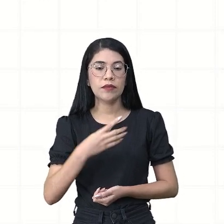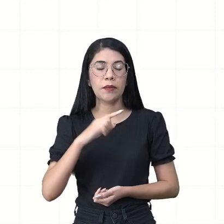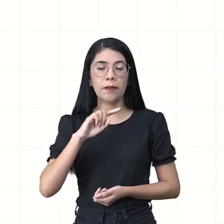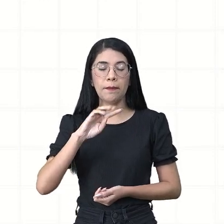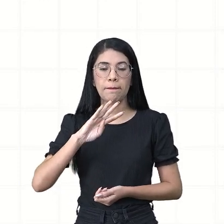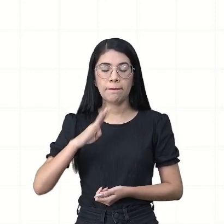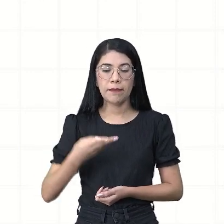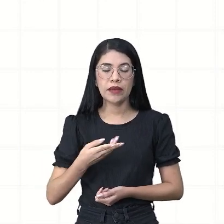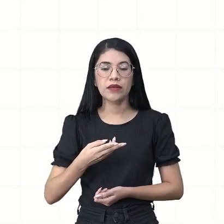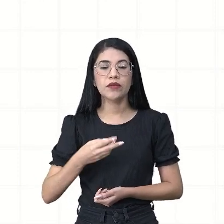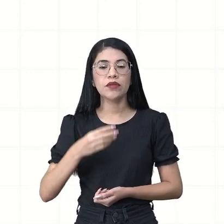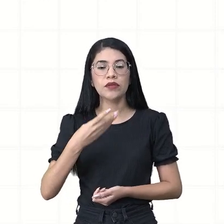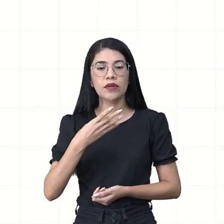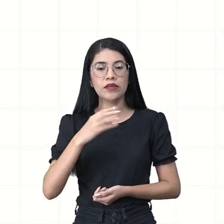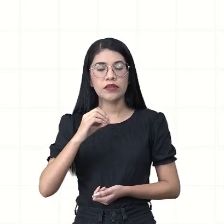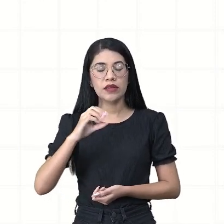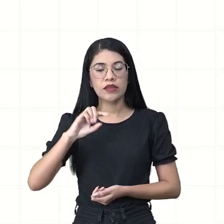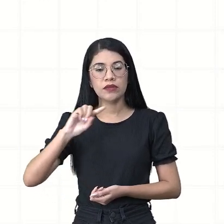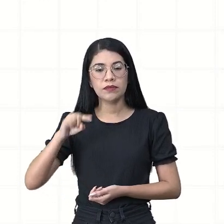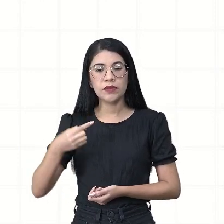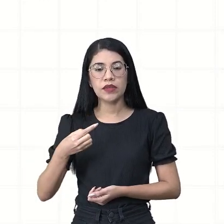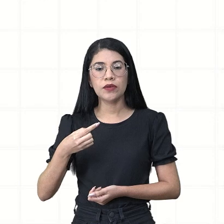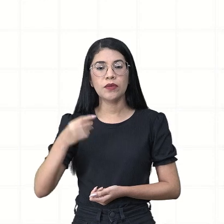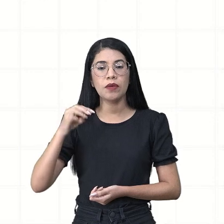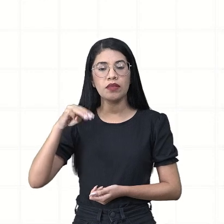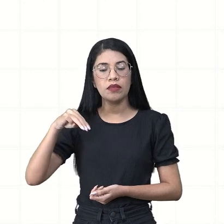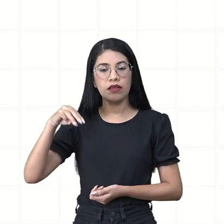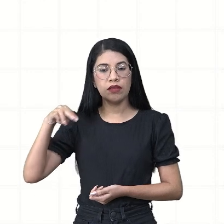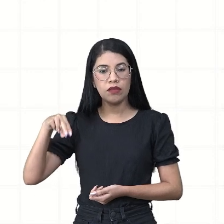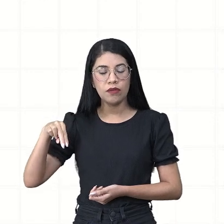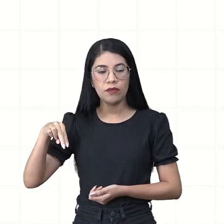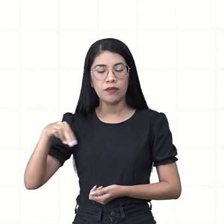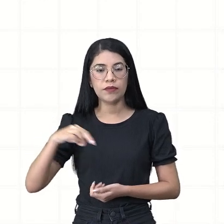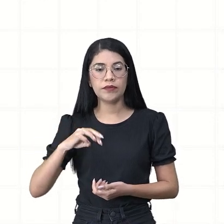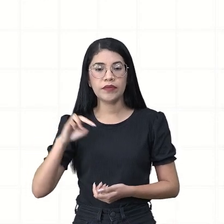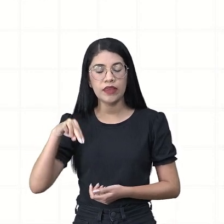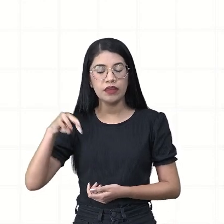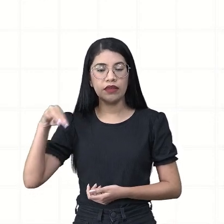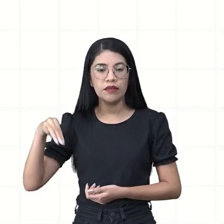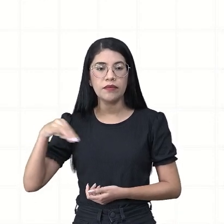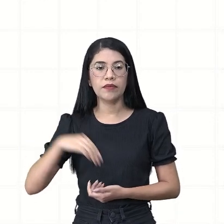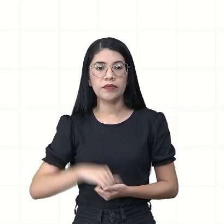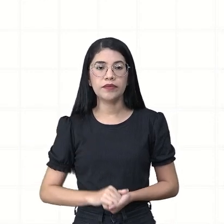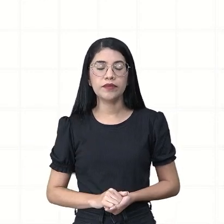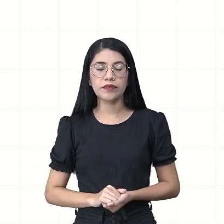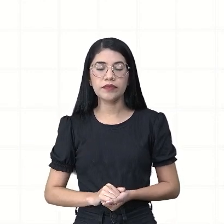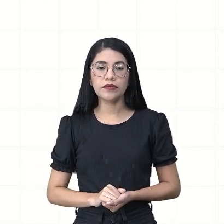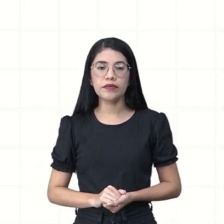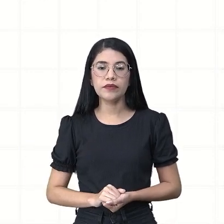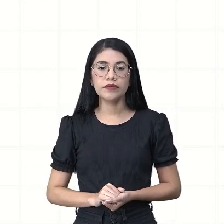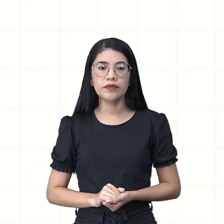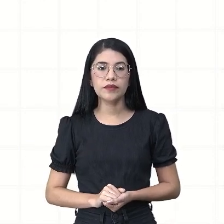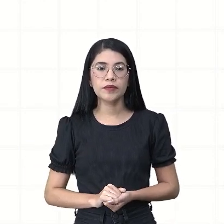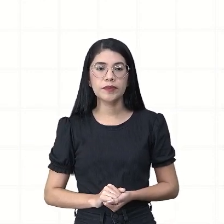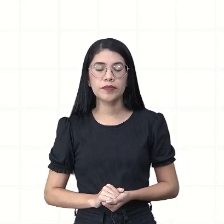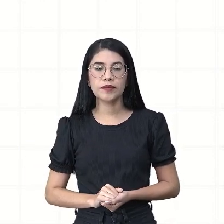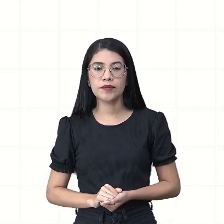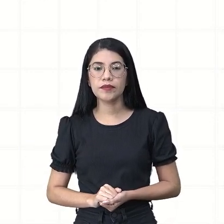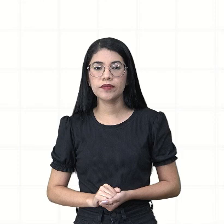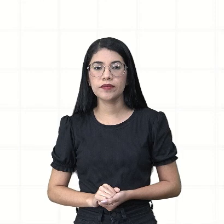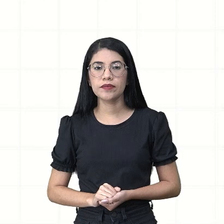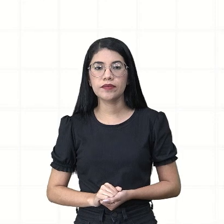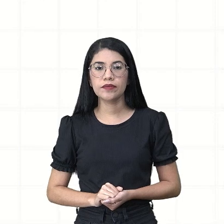914.400.000 nanômetros, né? O nanômetro a gente viu que é um N e um M aqui representando esse nanômetro.